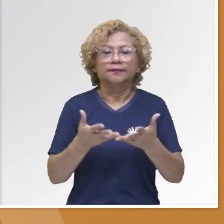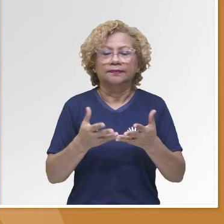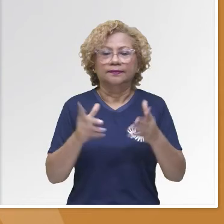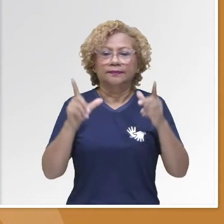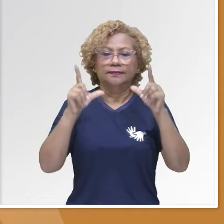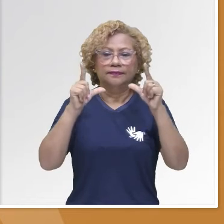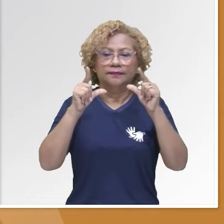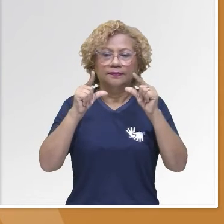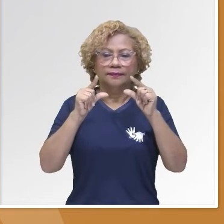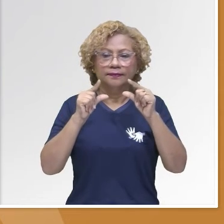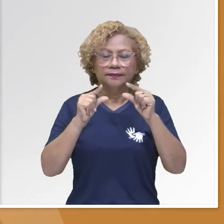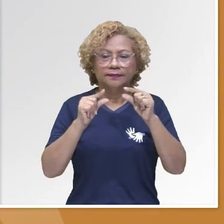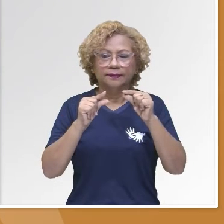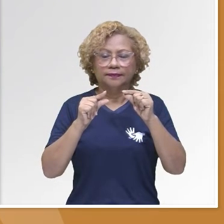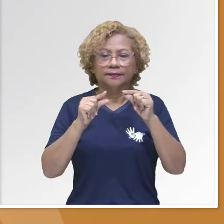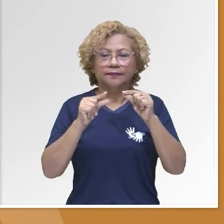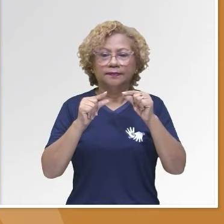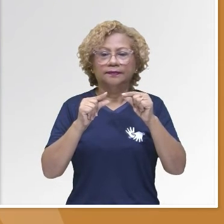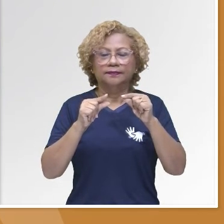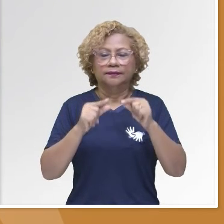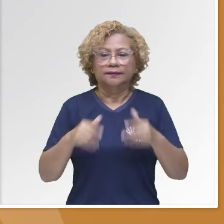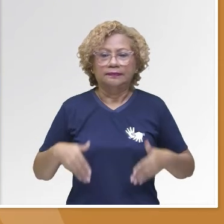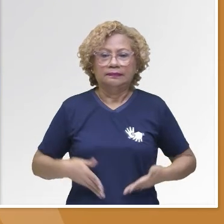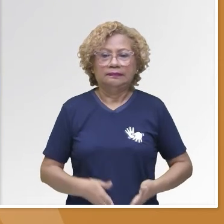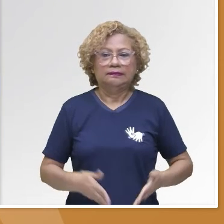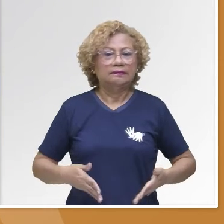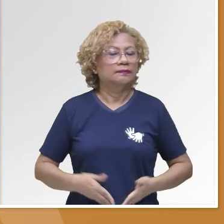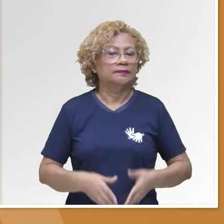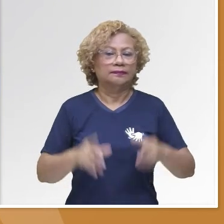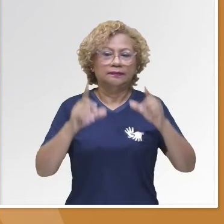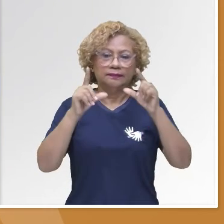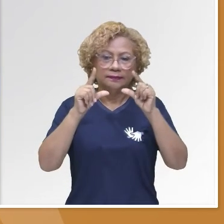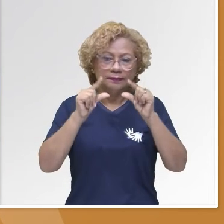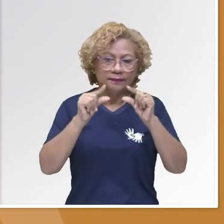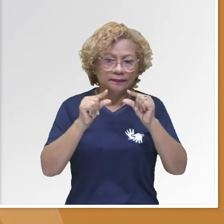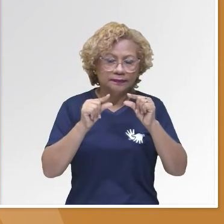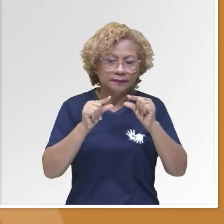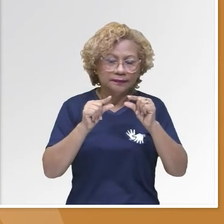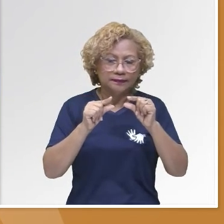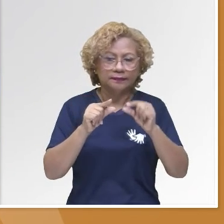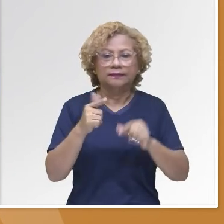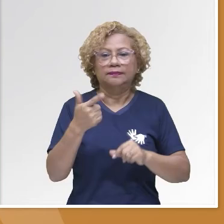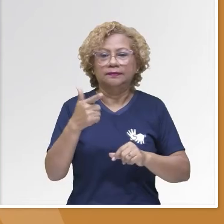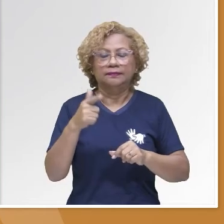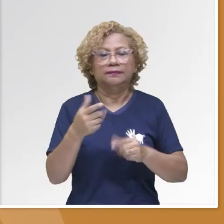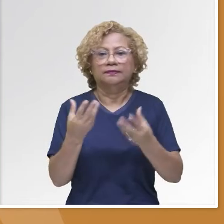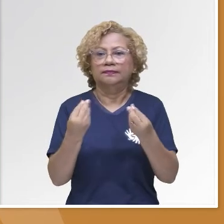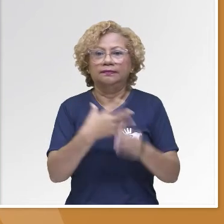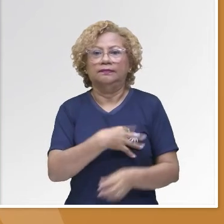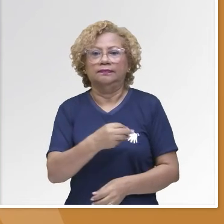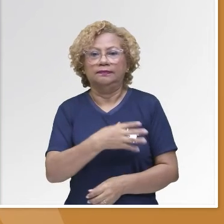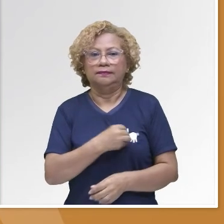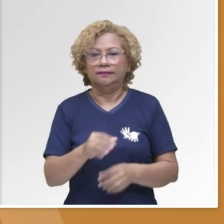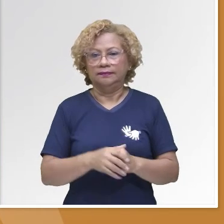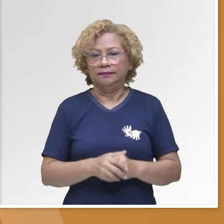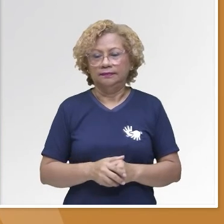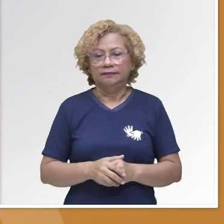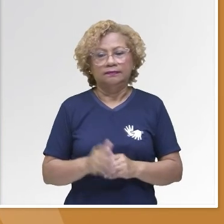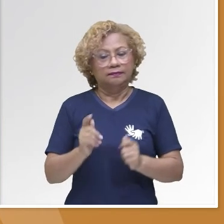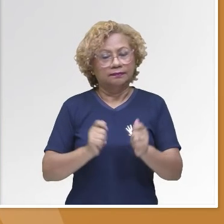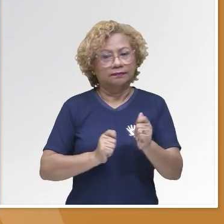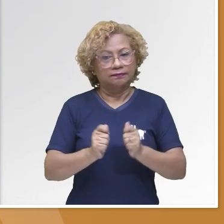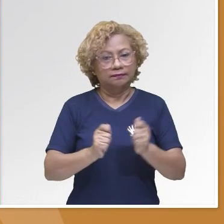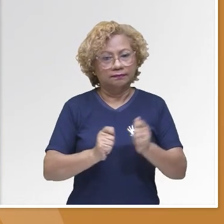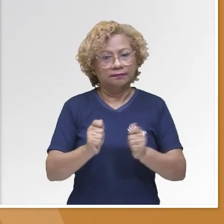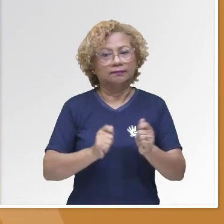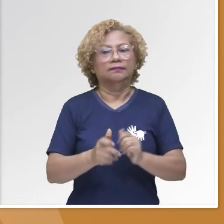diminuindo bastante, né? Mulheres aí estão tendo em menor quantidade filhos, tá? Então, a gente